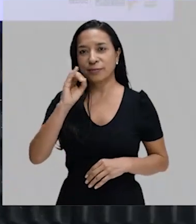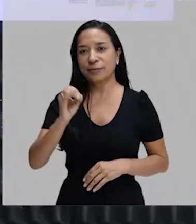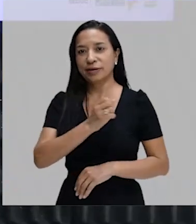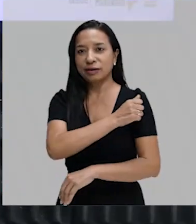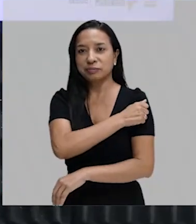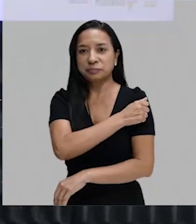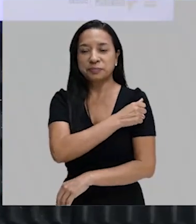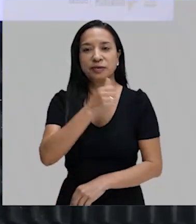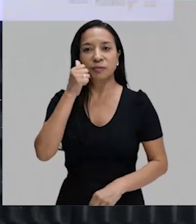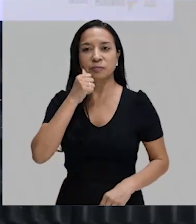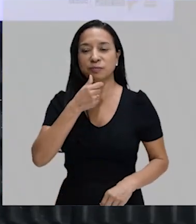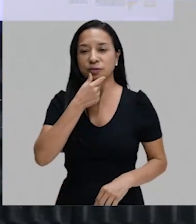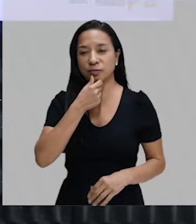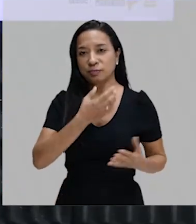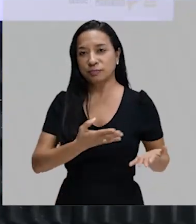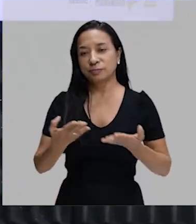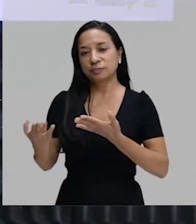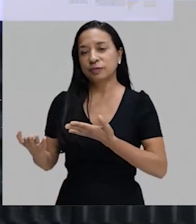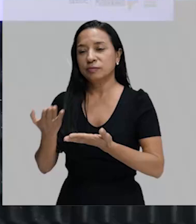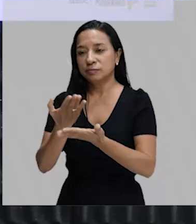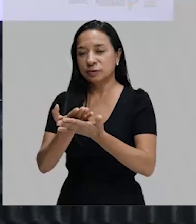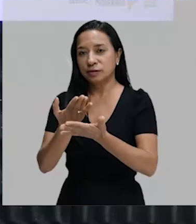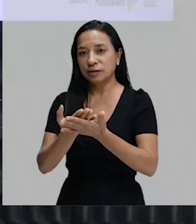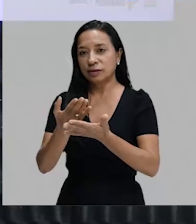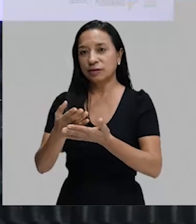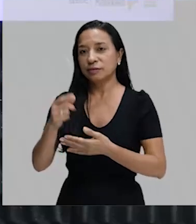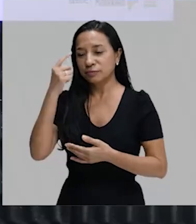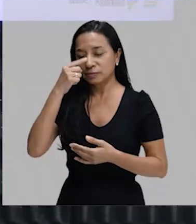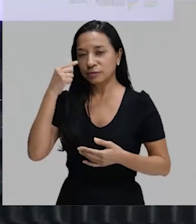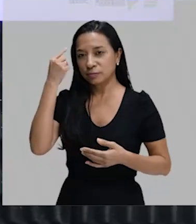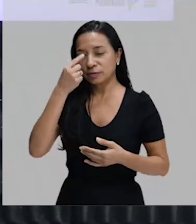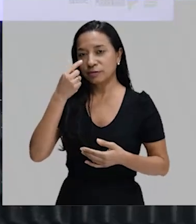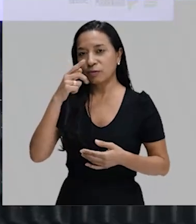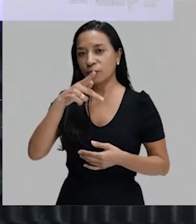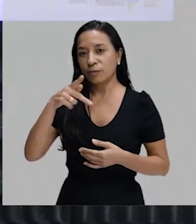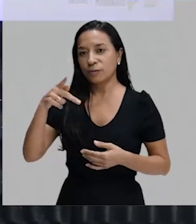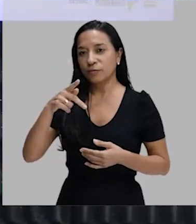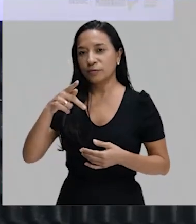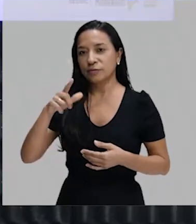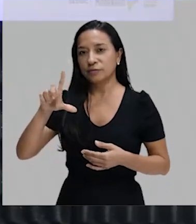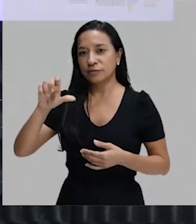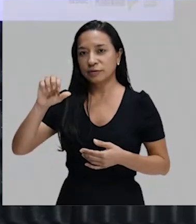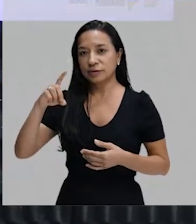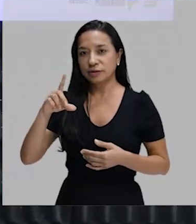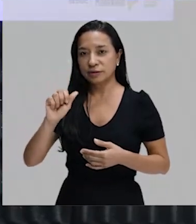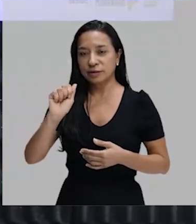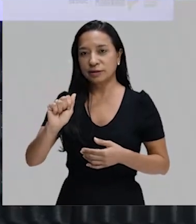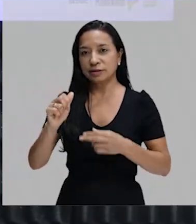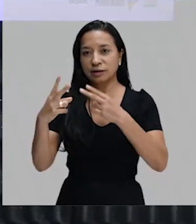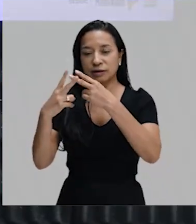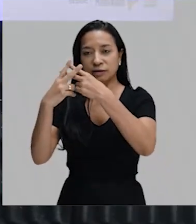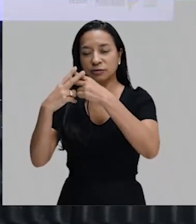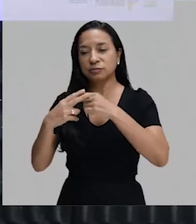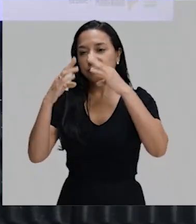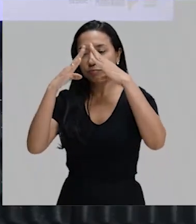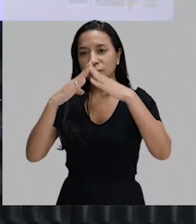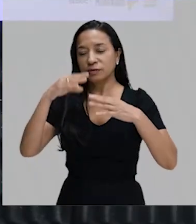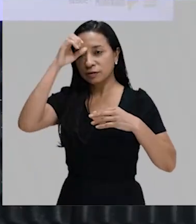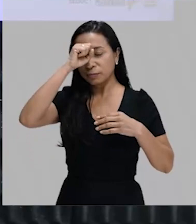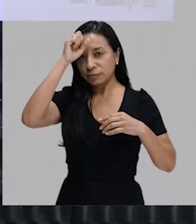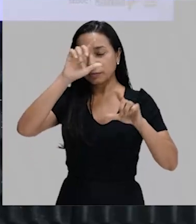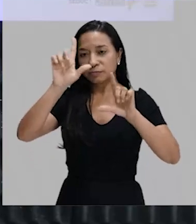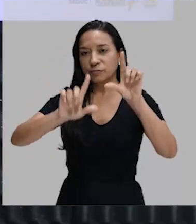chicos e chicas, bem-vindos à classe de espanhol de hoje. Professora Leda Jane aqui na área do hashtag Fica em Casa Aprendendo na TV Educação,